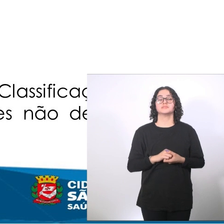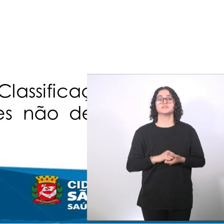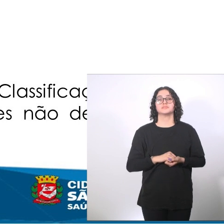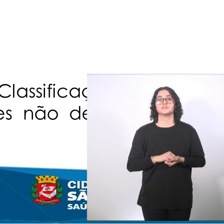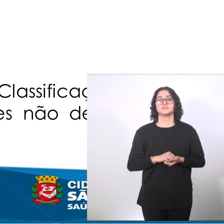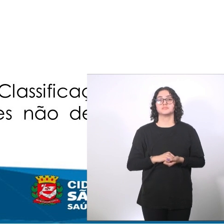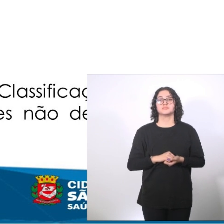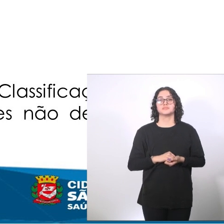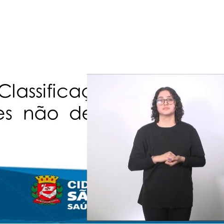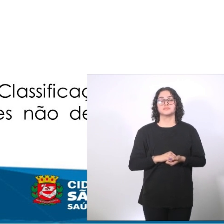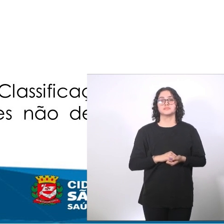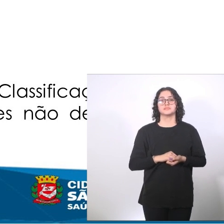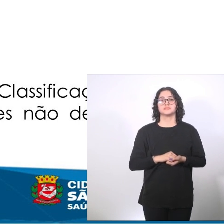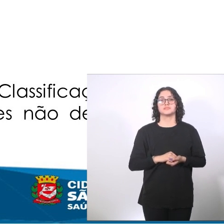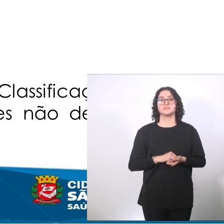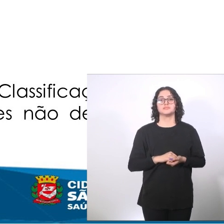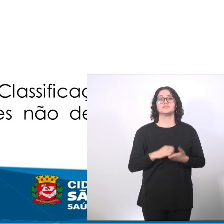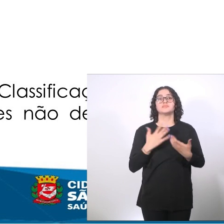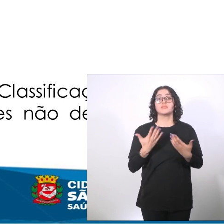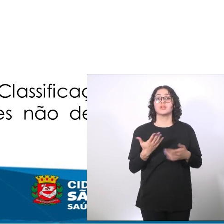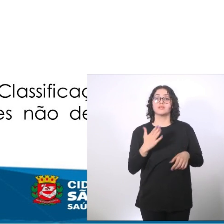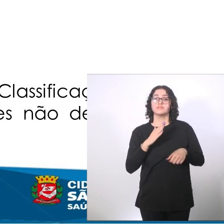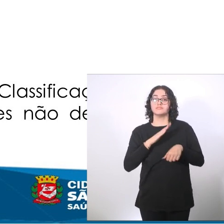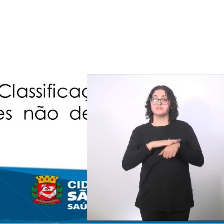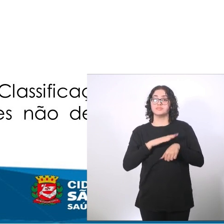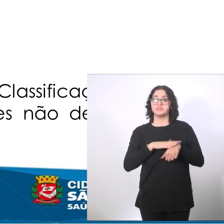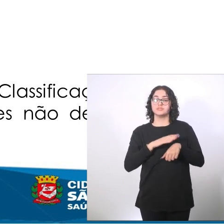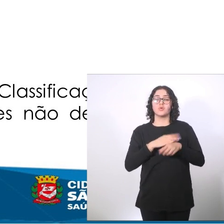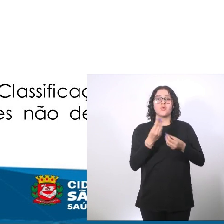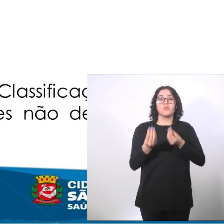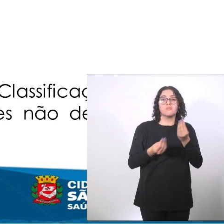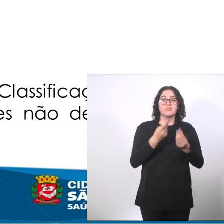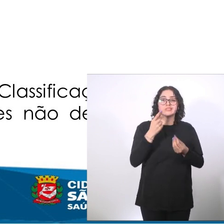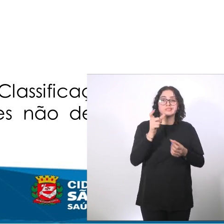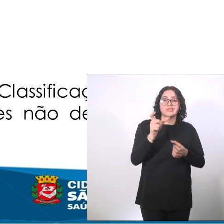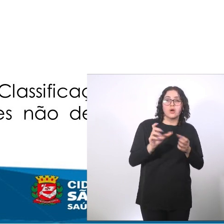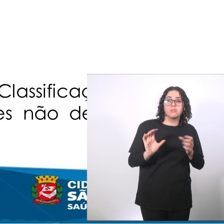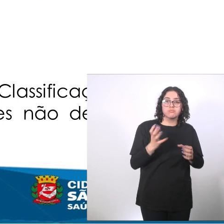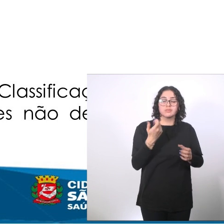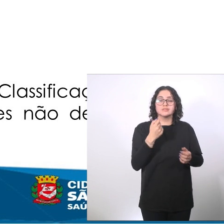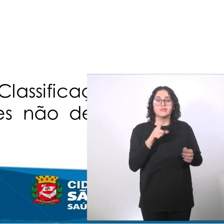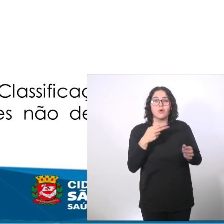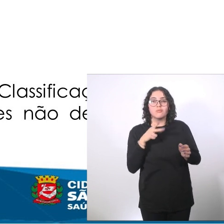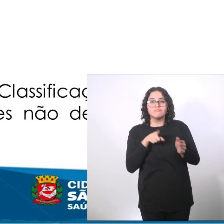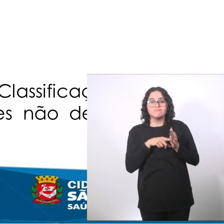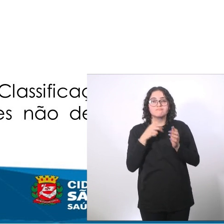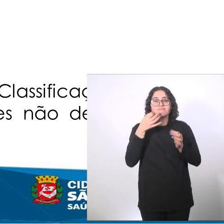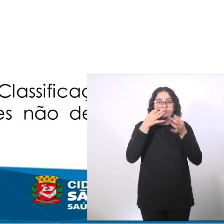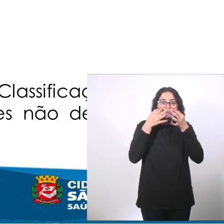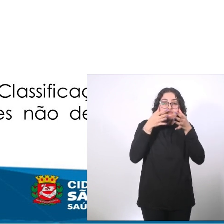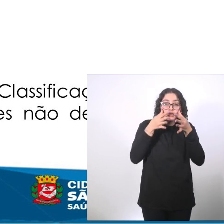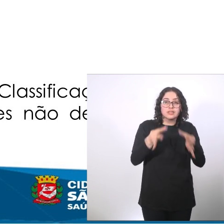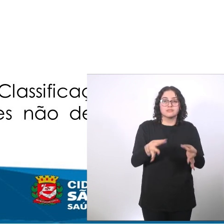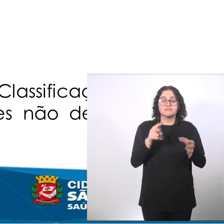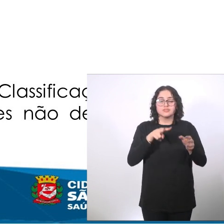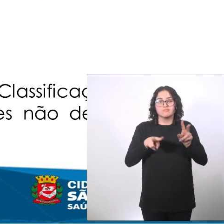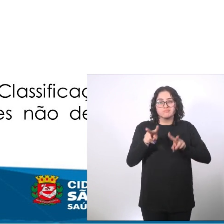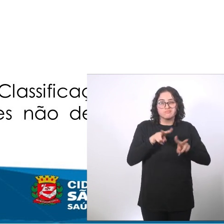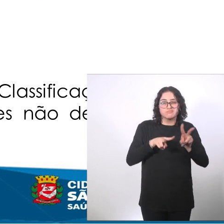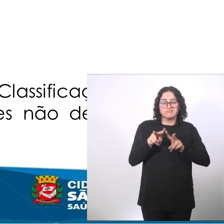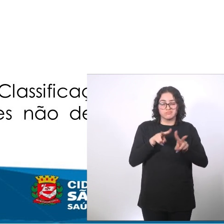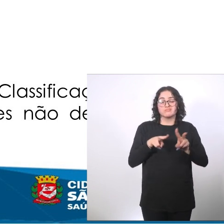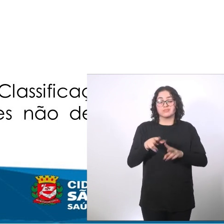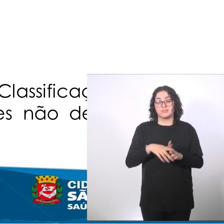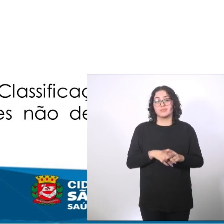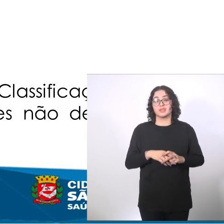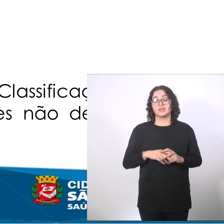aí, fazer o monitoramento do caso, né? E quando você termina, isso a responsabilidade da unidade básica de saúde